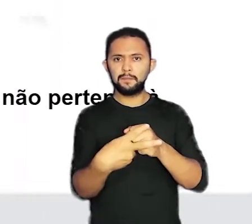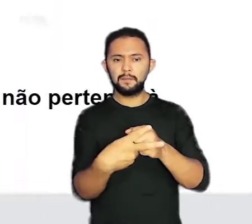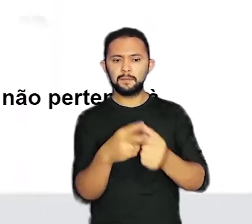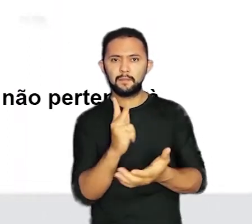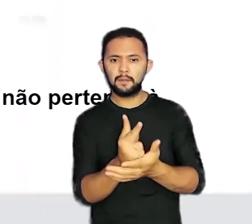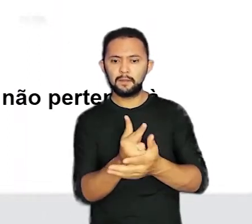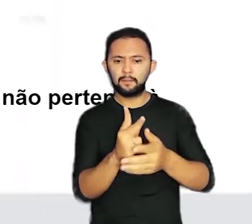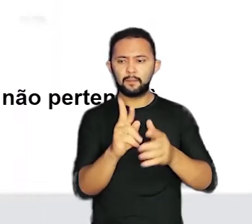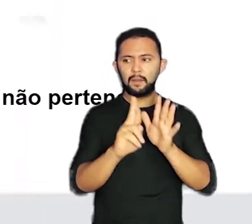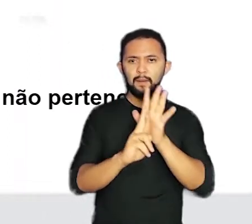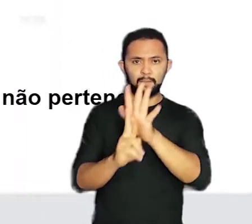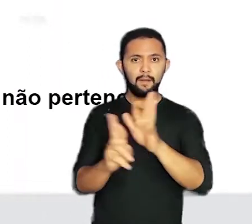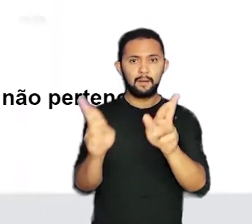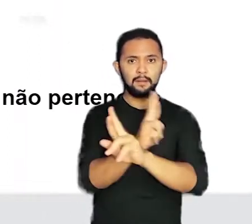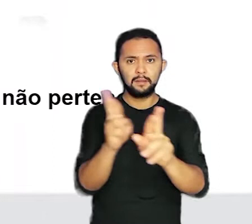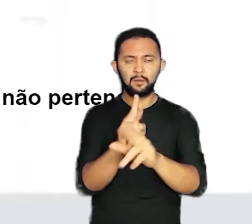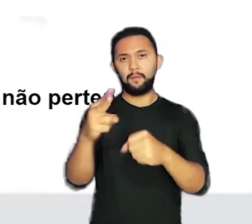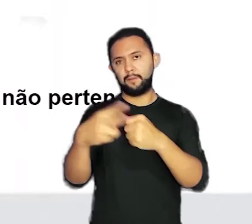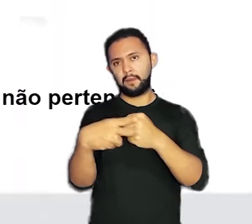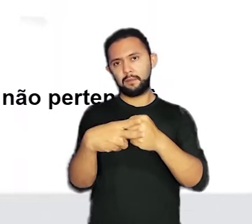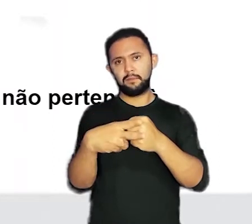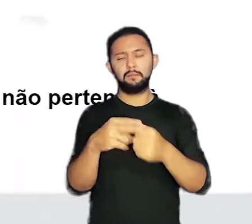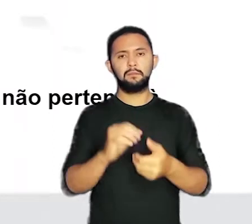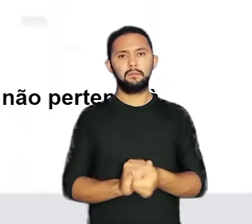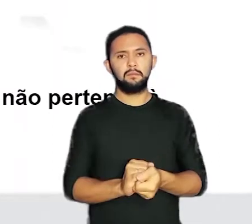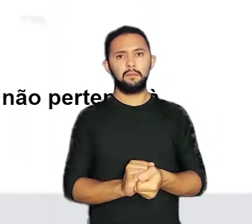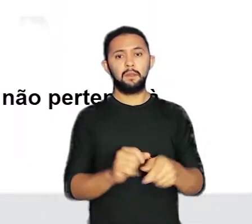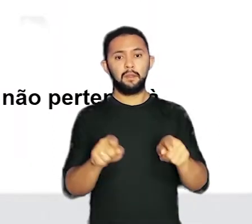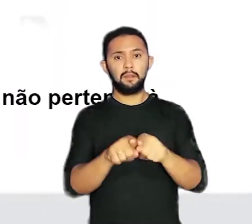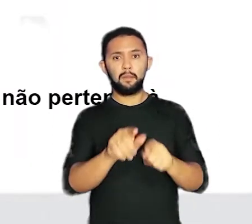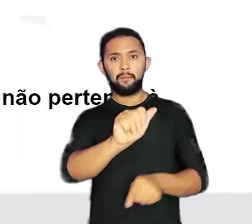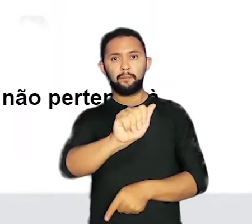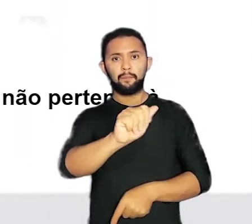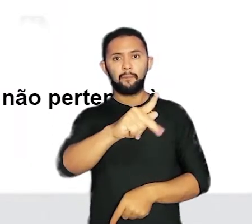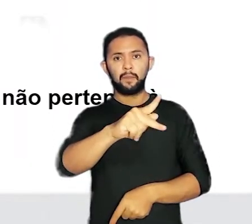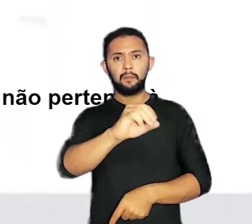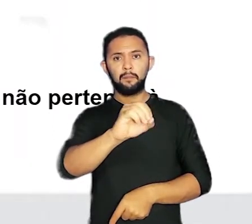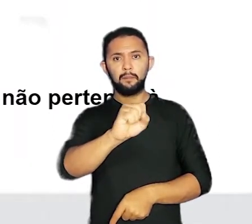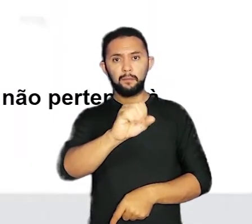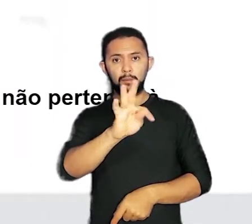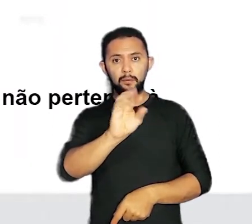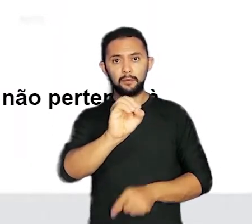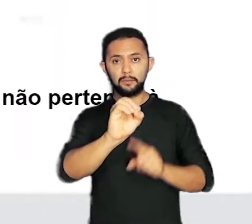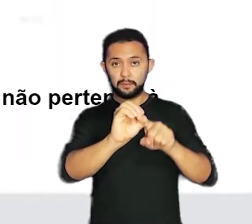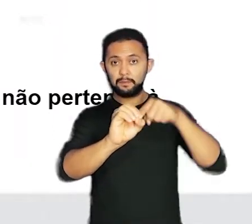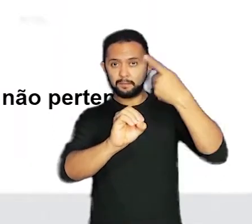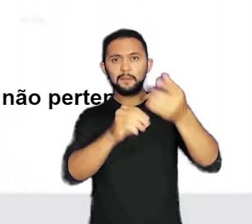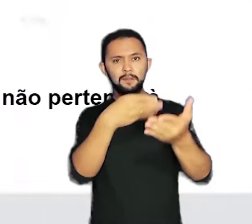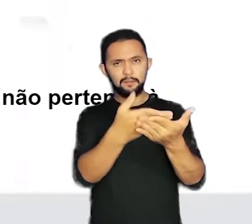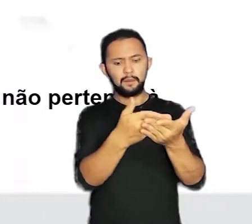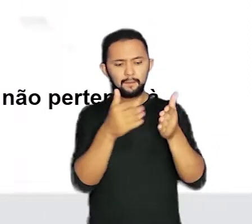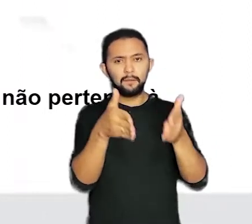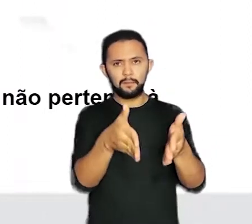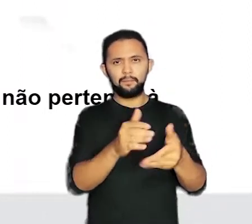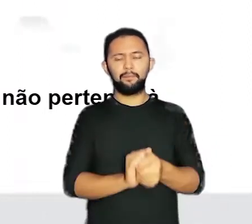quando estiver fazendo referência a verbos ou outros advérbios. E o aposto, que nós vamos ver mais tarde o que é esse aposto.